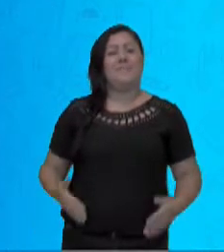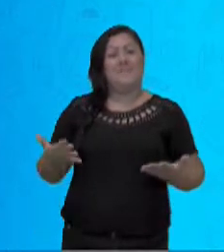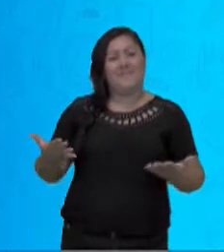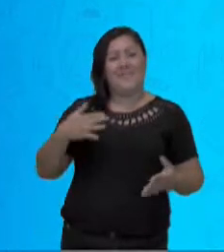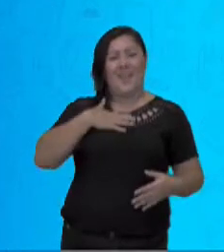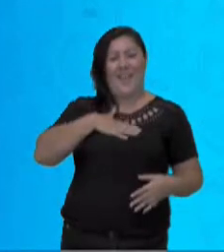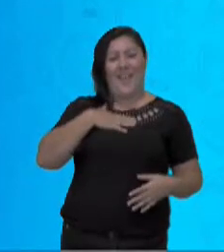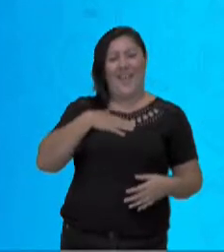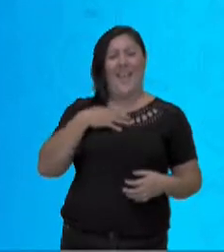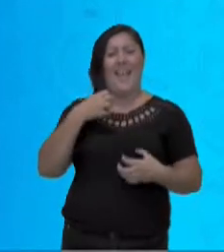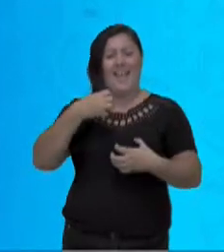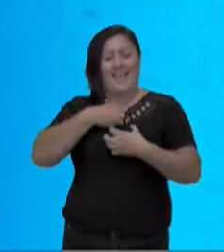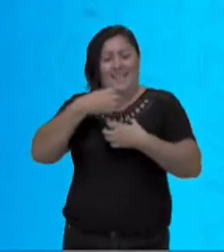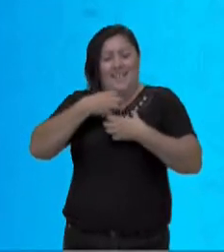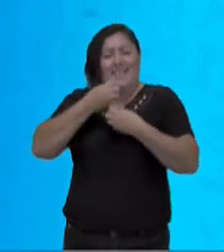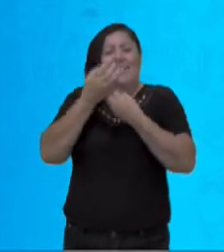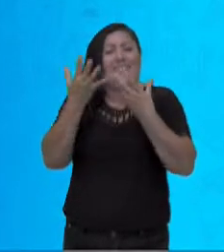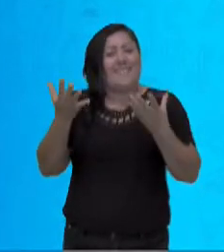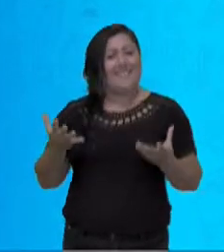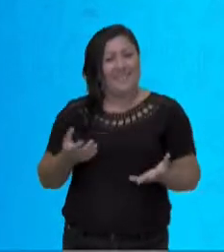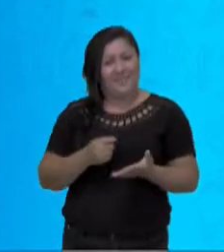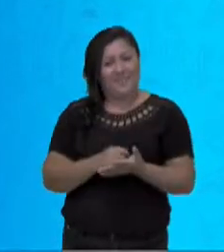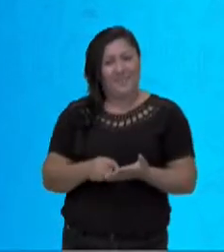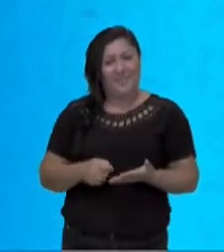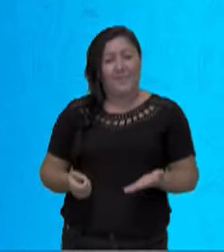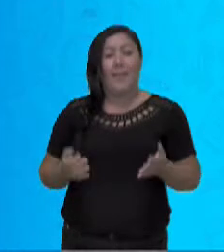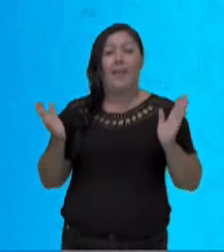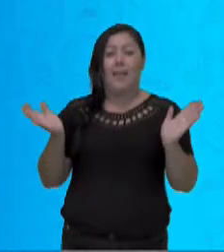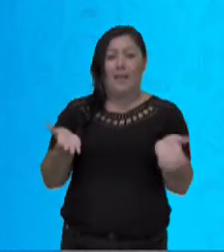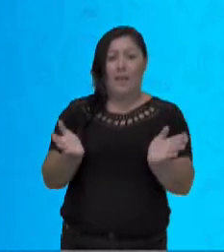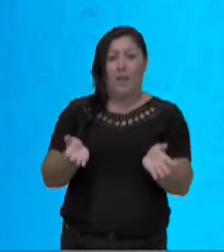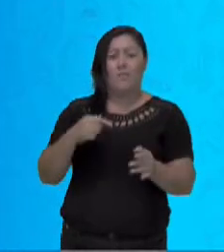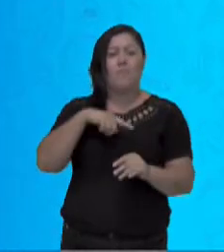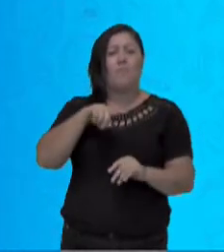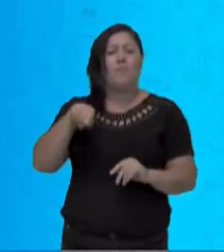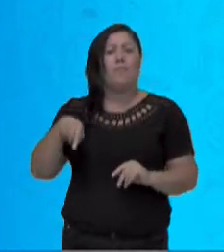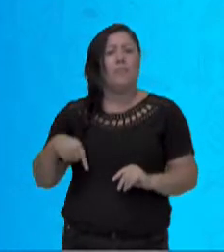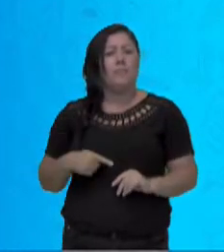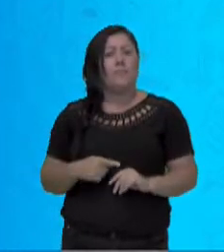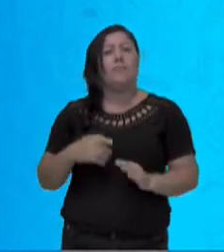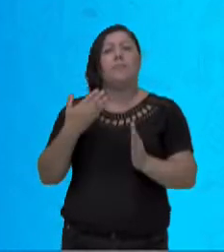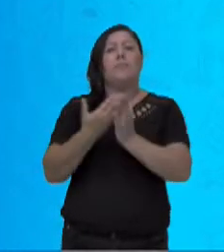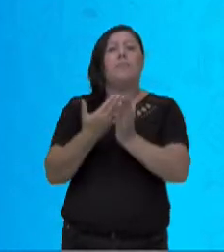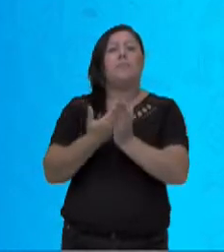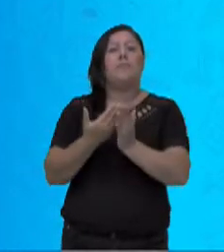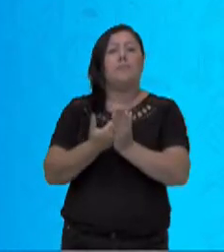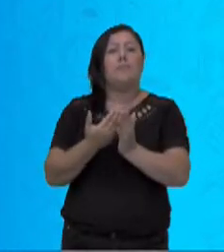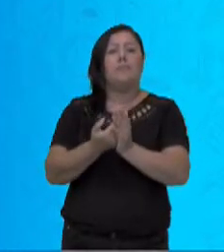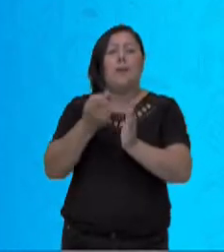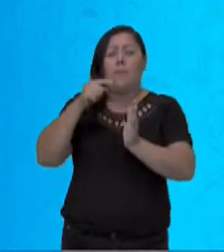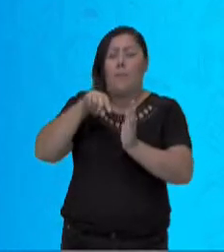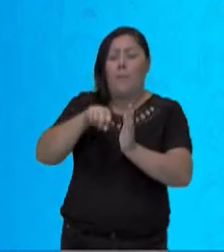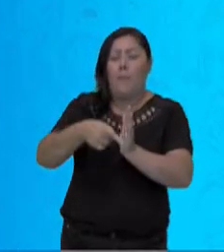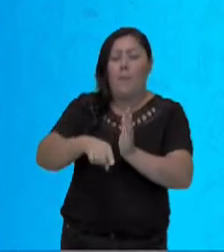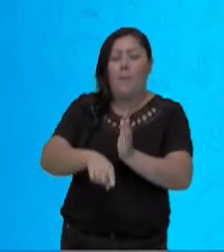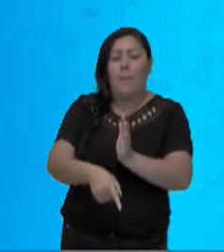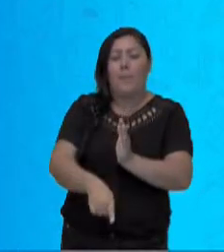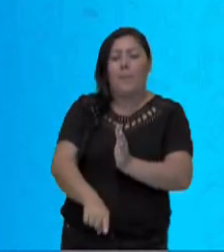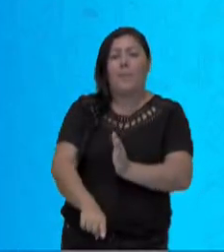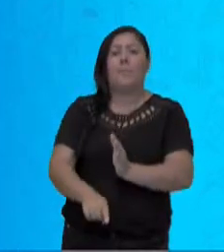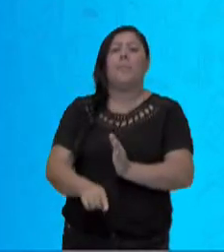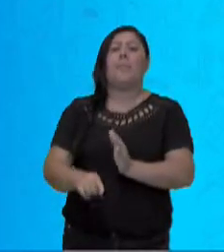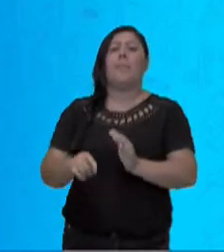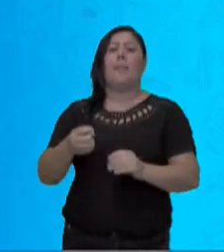Gostaram do poema? Agora nós vamos fazer um estudo aprofundado